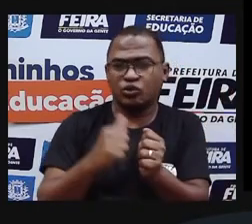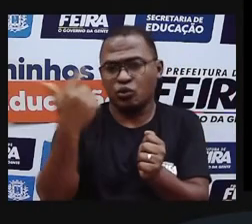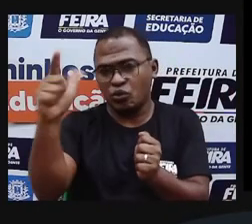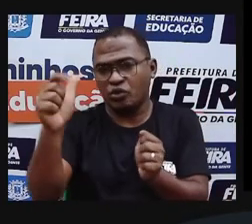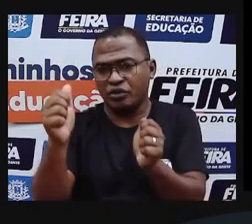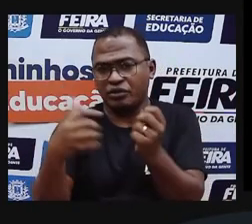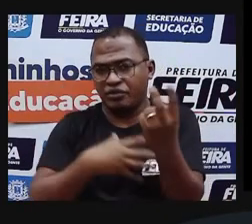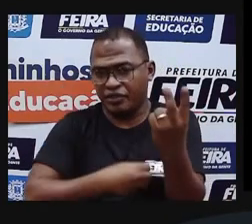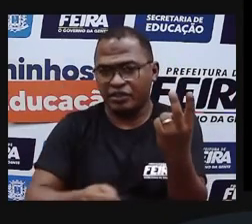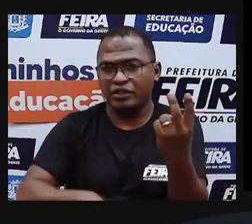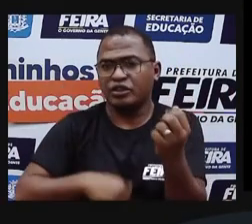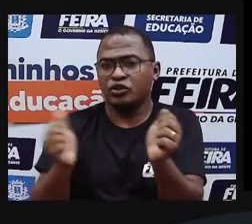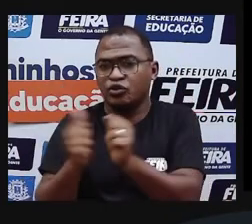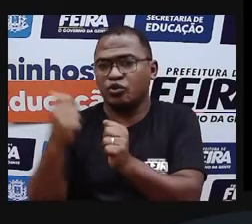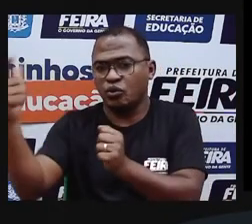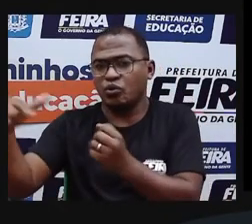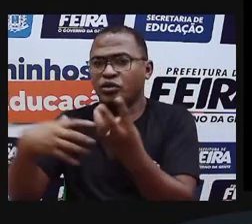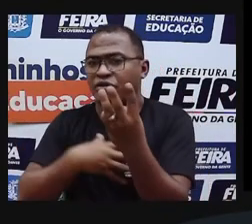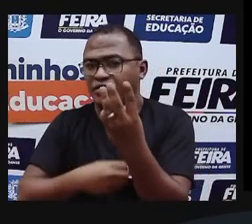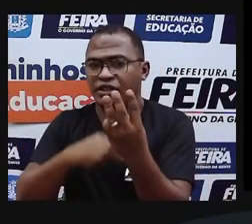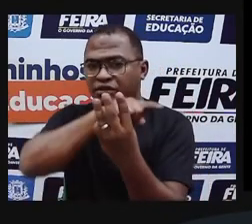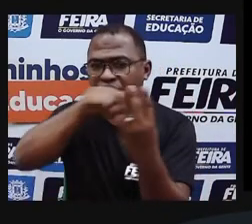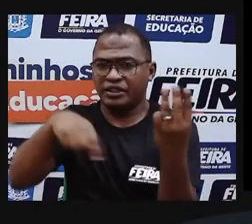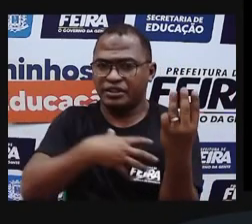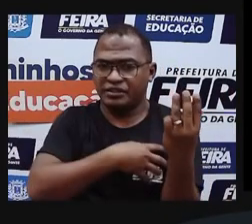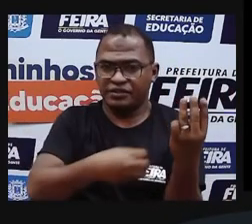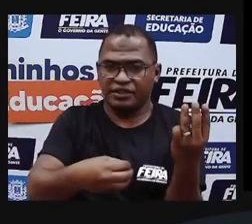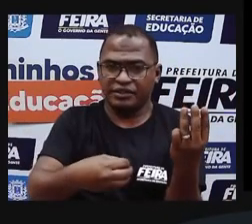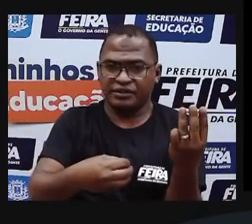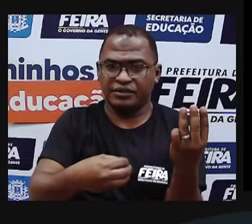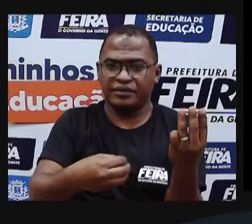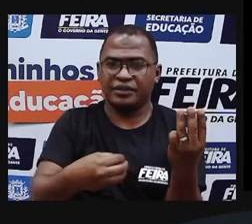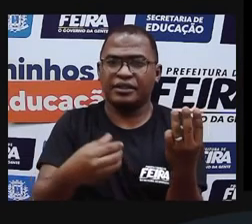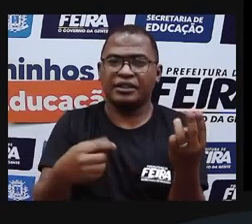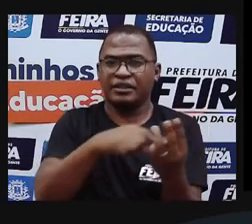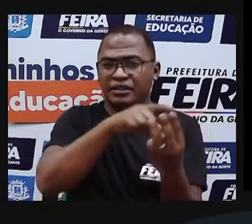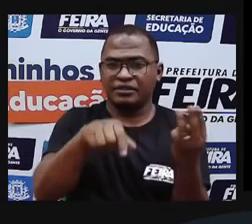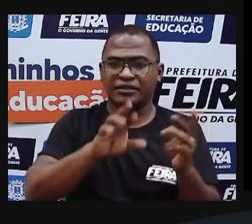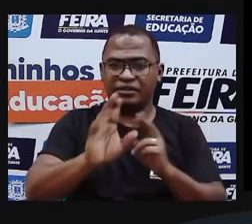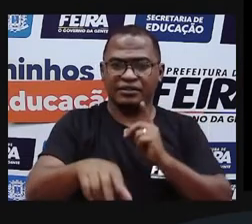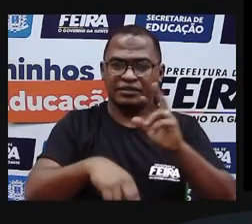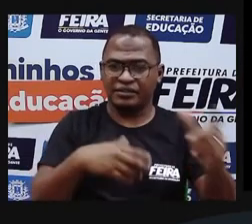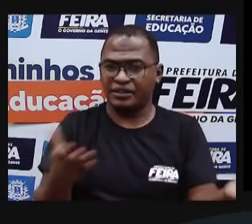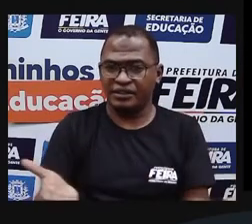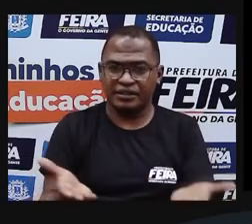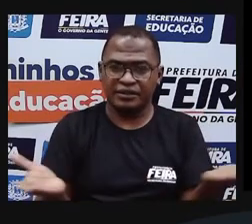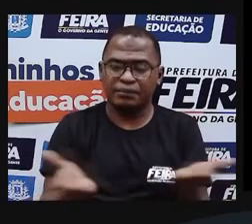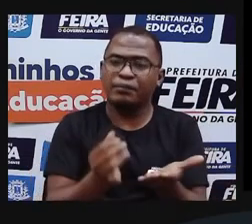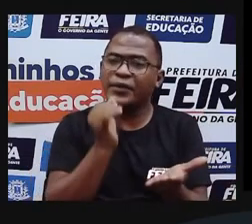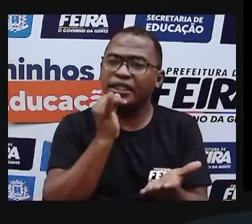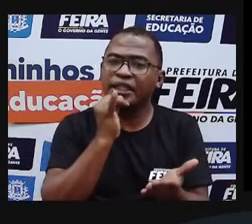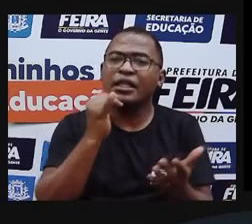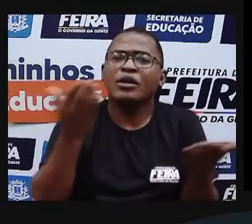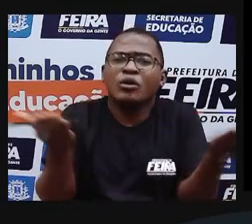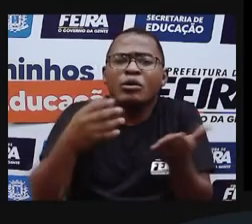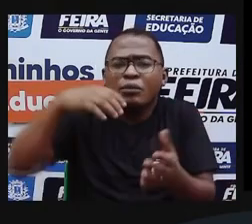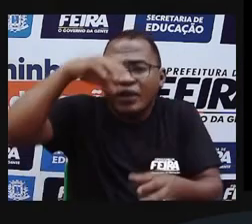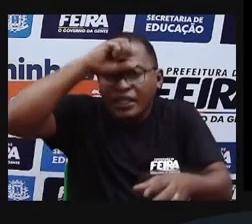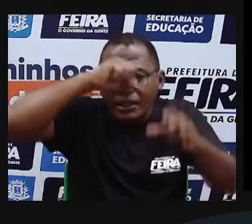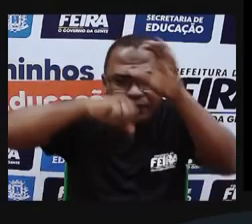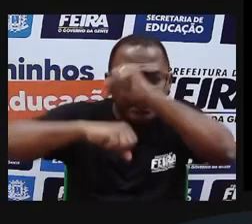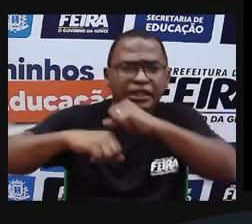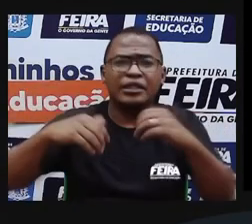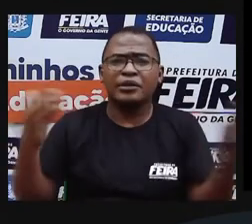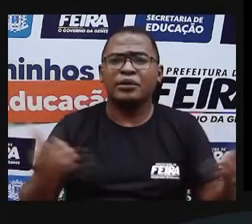Como foi que Carolina, ela entrou nesse mundo da literatura? Como foi que Carolina conseguiu escrever livros?